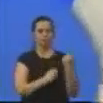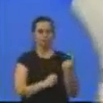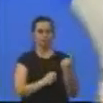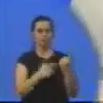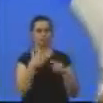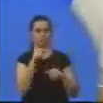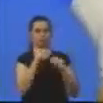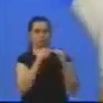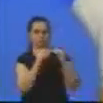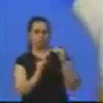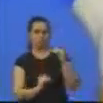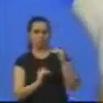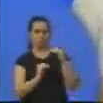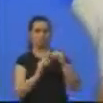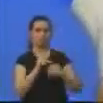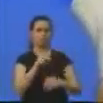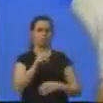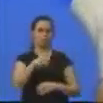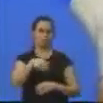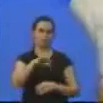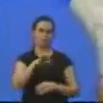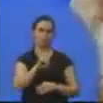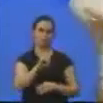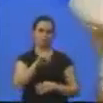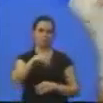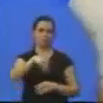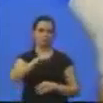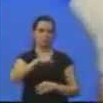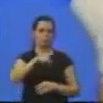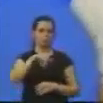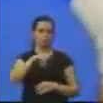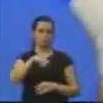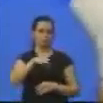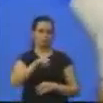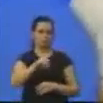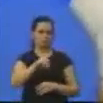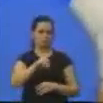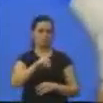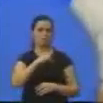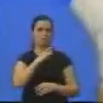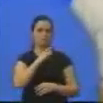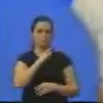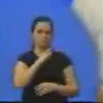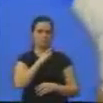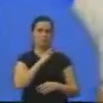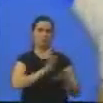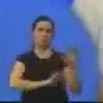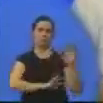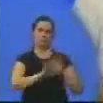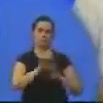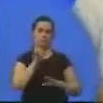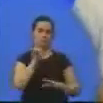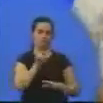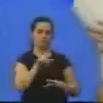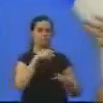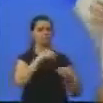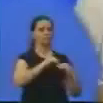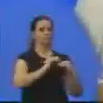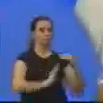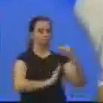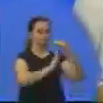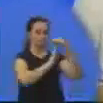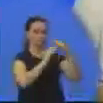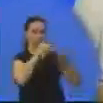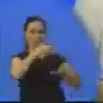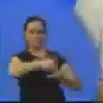desceu de novo. Então é ponto de máximo. Então eu tenho um ponto de mínimo e um ponto de máximo. E cuidado, o máximo e o mínimo não tem